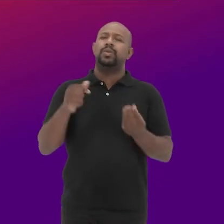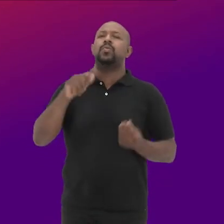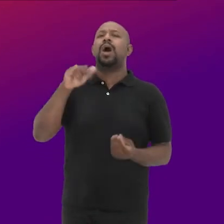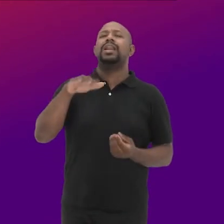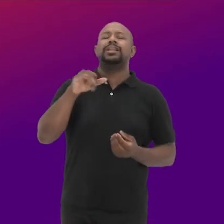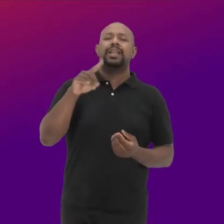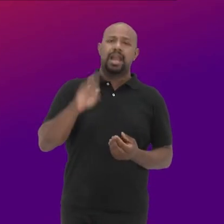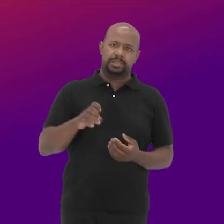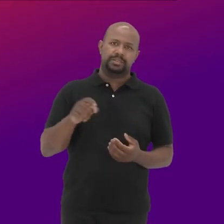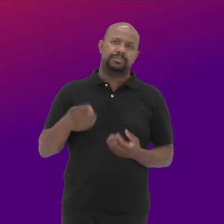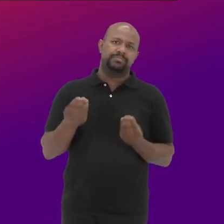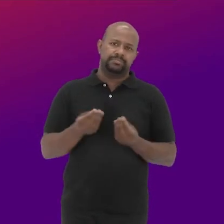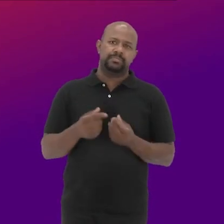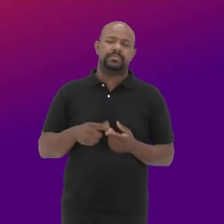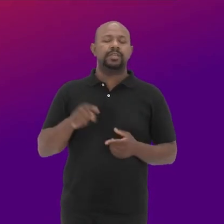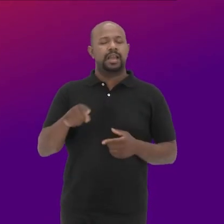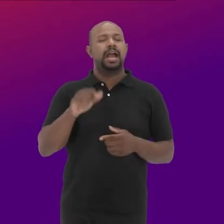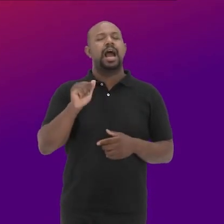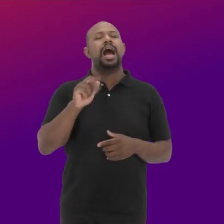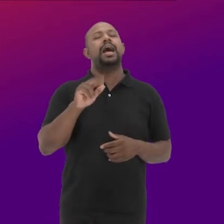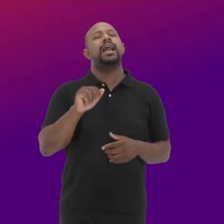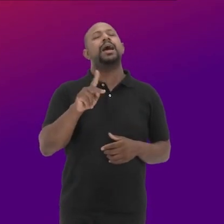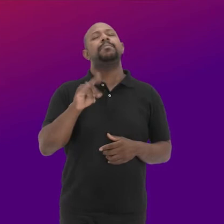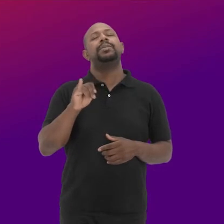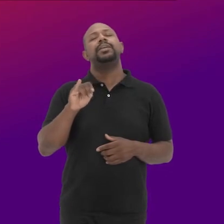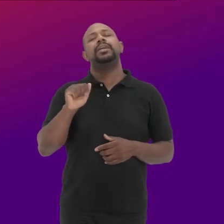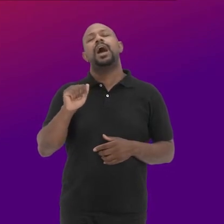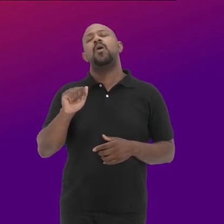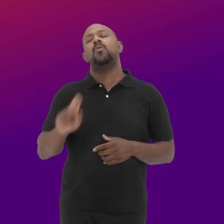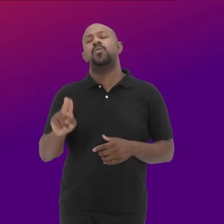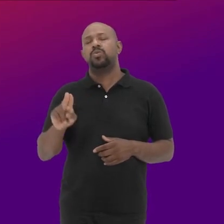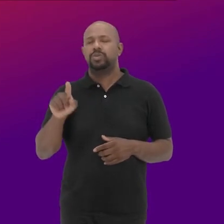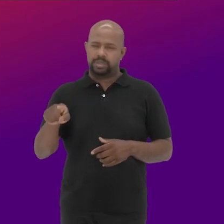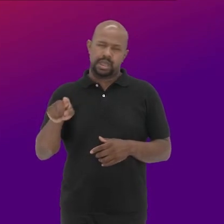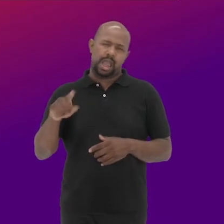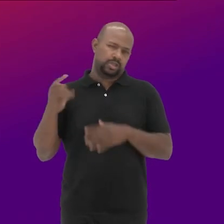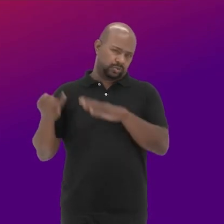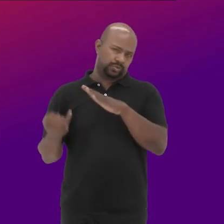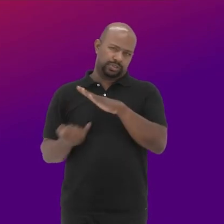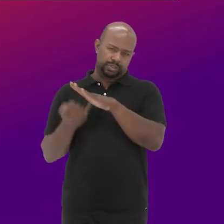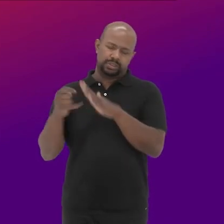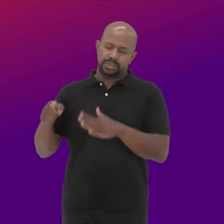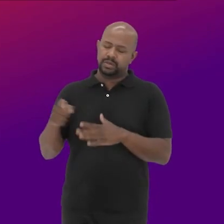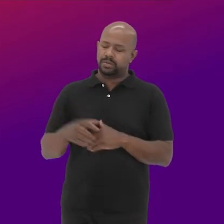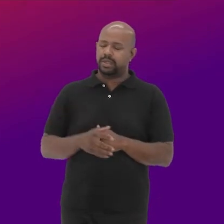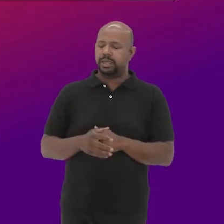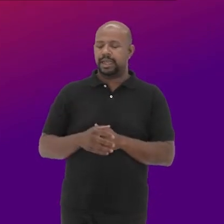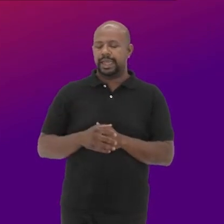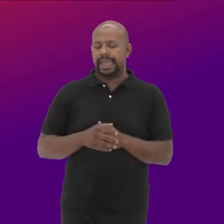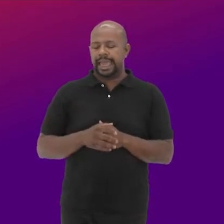né? Através da Arapiaú, a instituição que eu mencionei anteriormente,